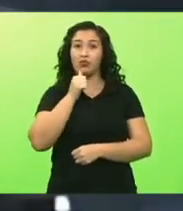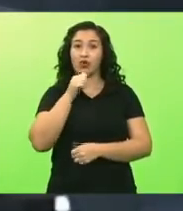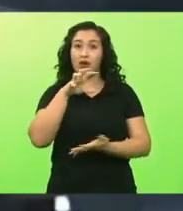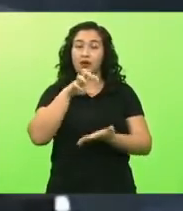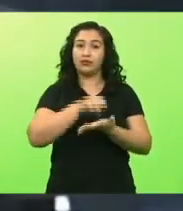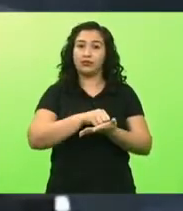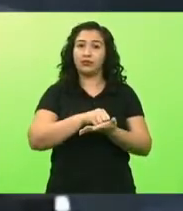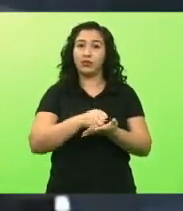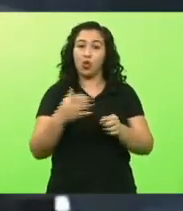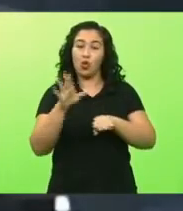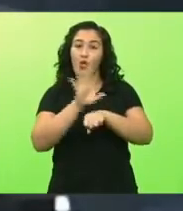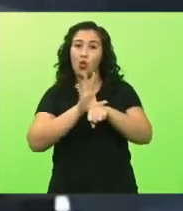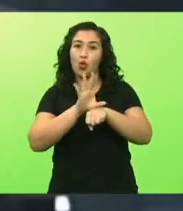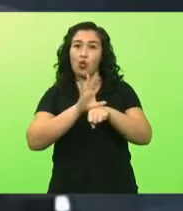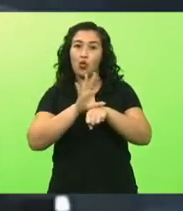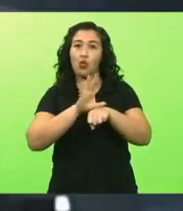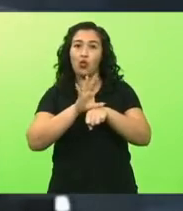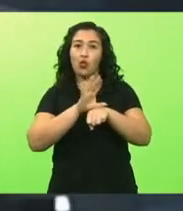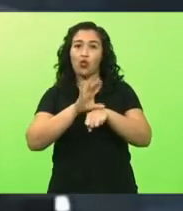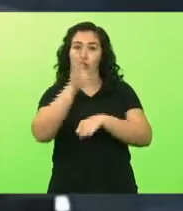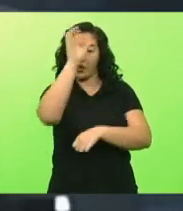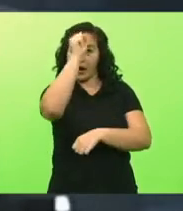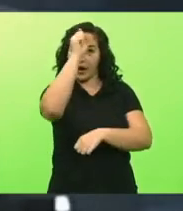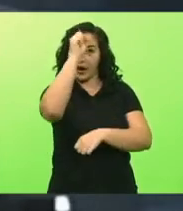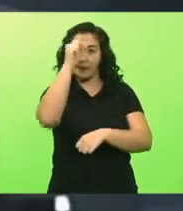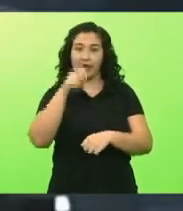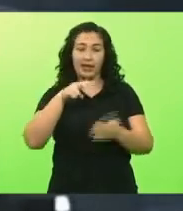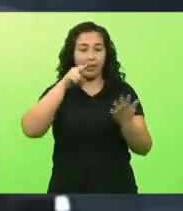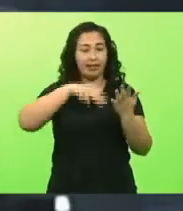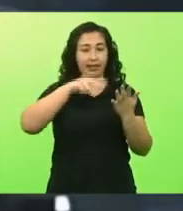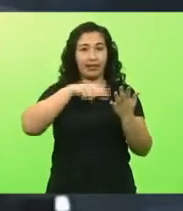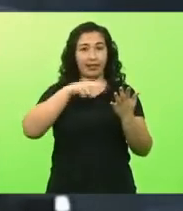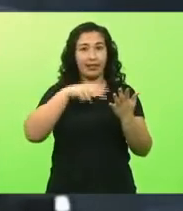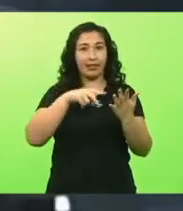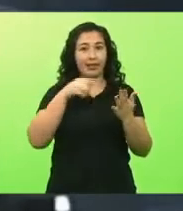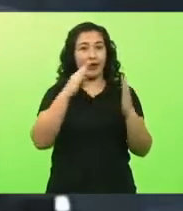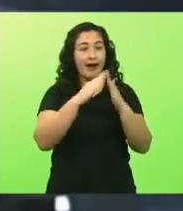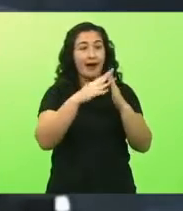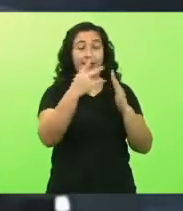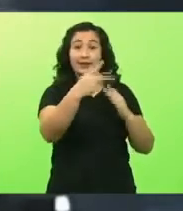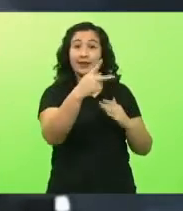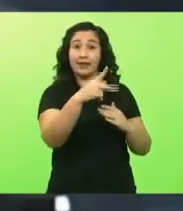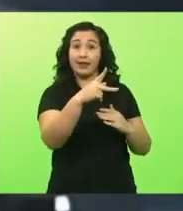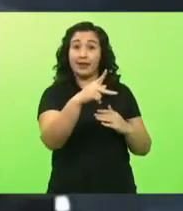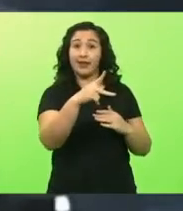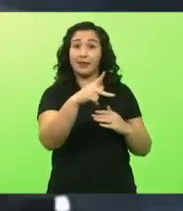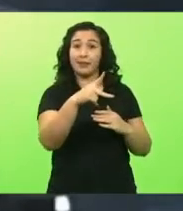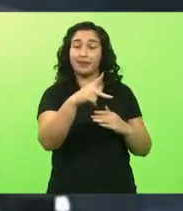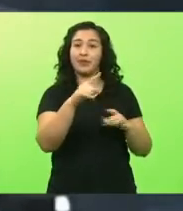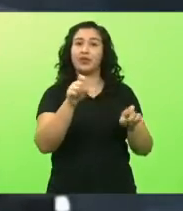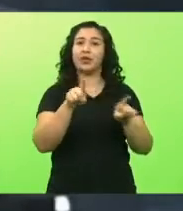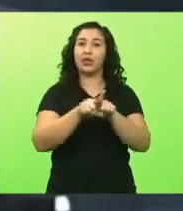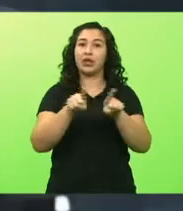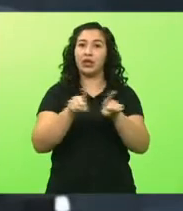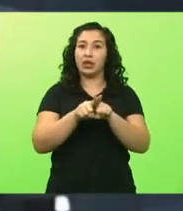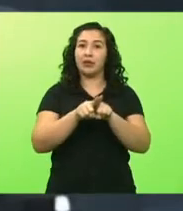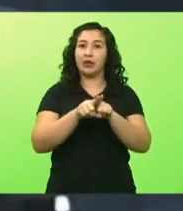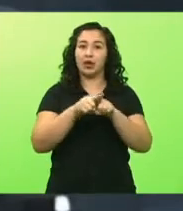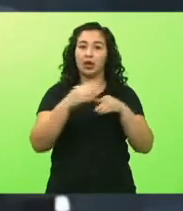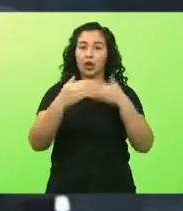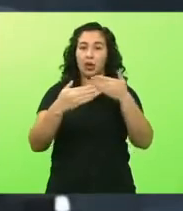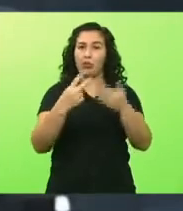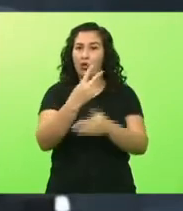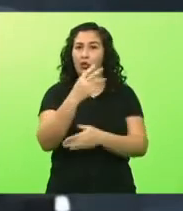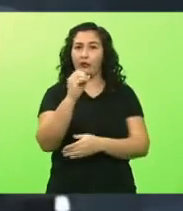de alfabetização na sua própria casa. Além disso, por mais de 20 anos, colaborou com